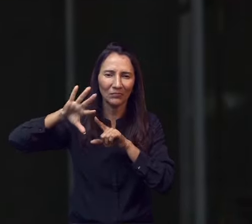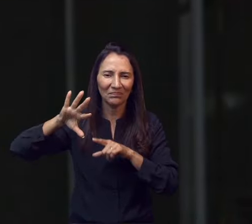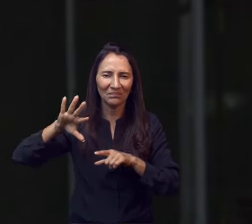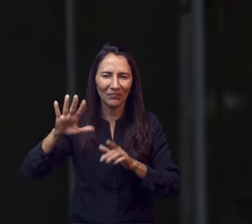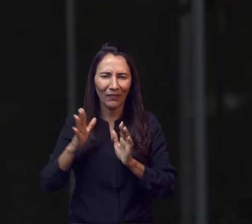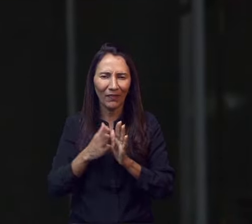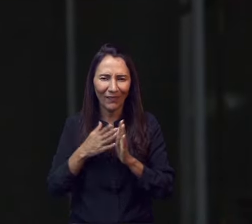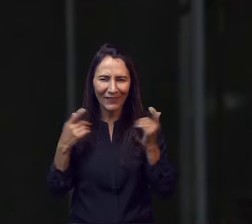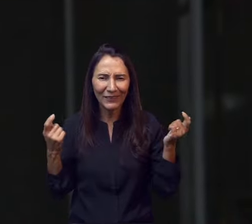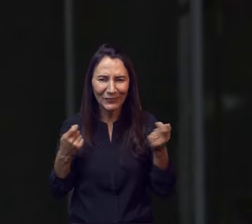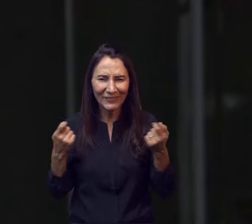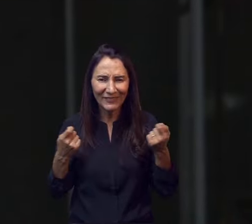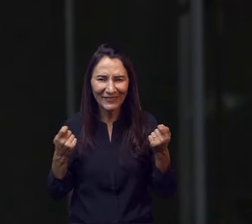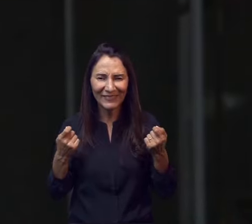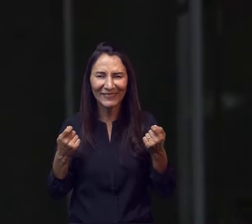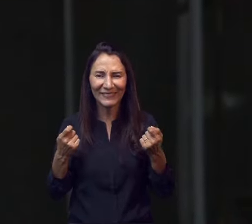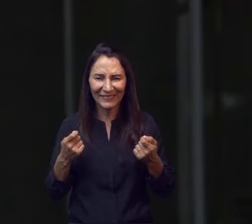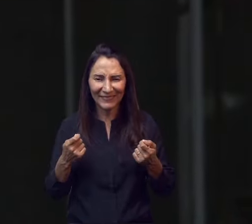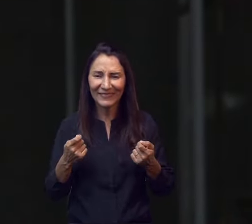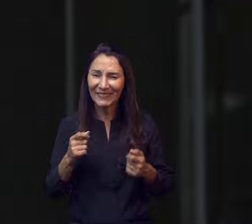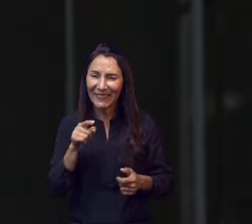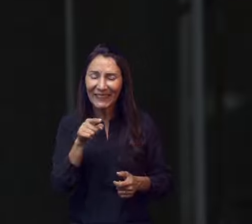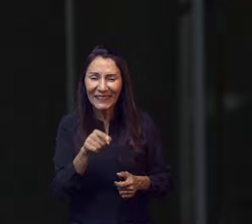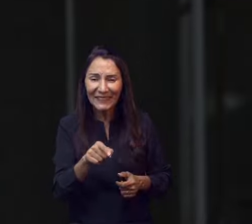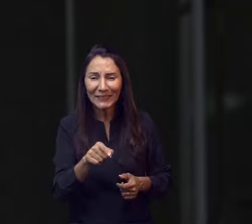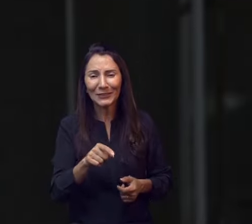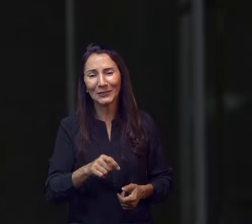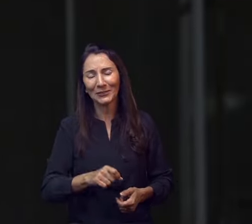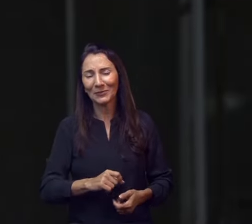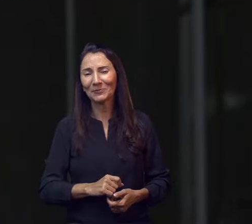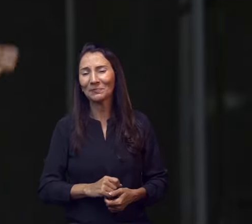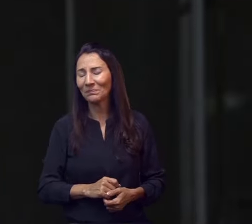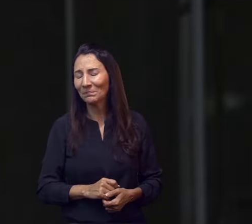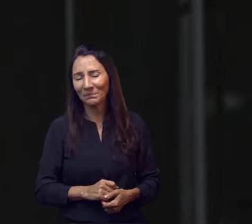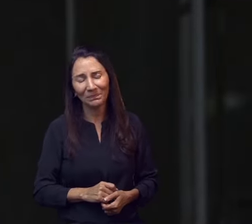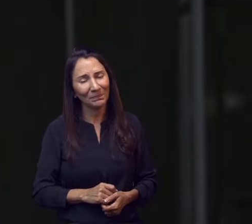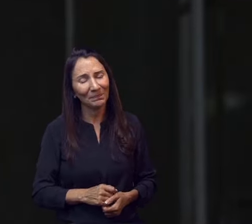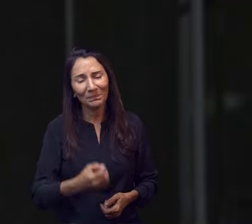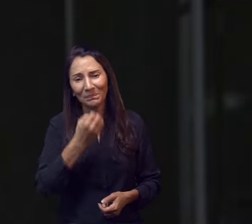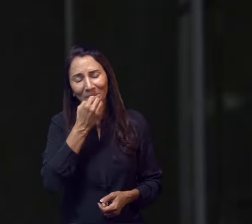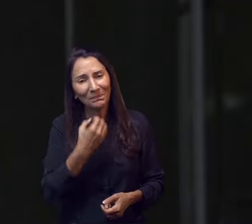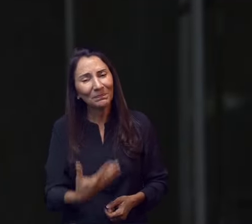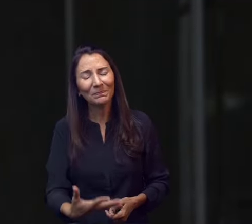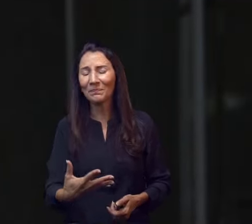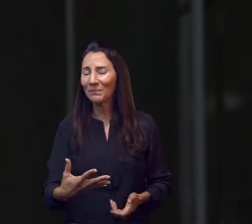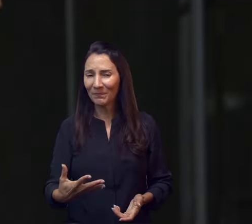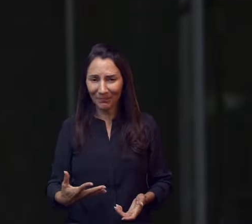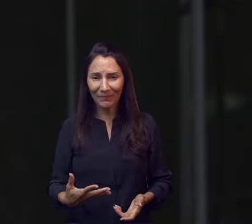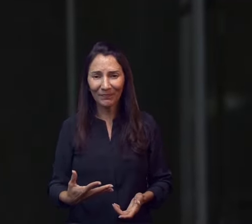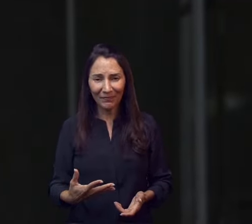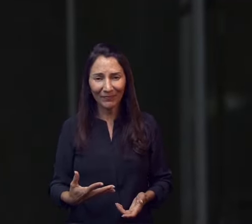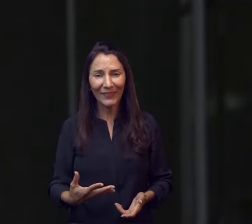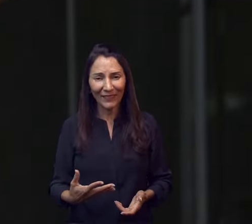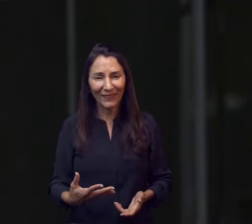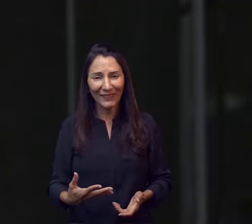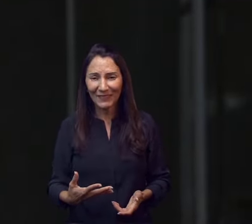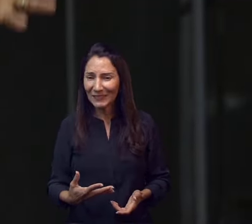aleluia e isso amados é um privilégio um